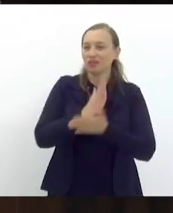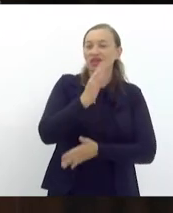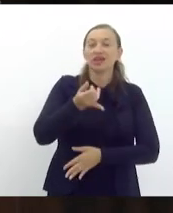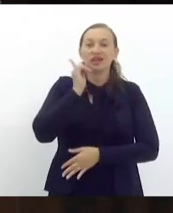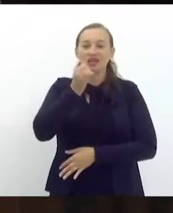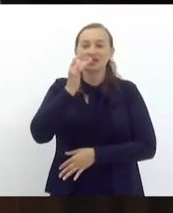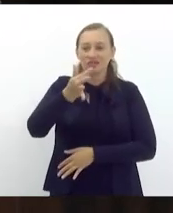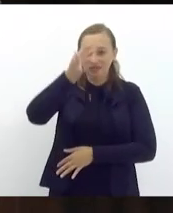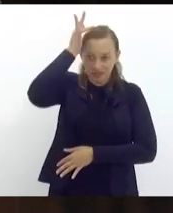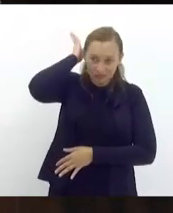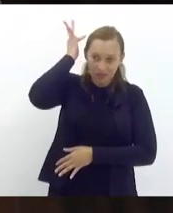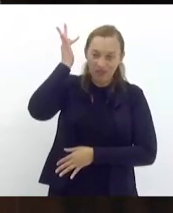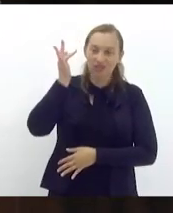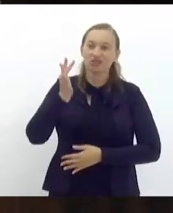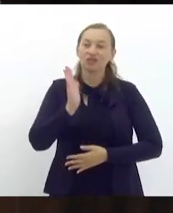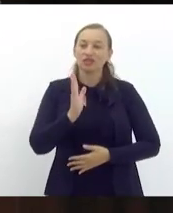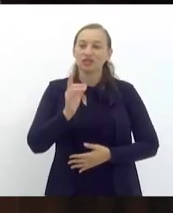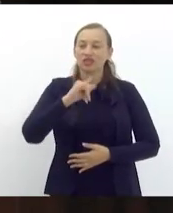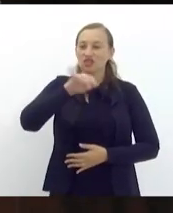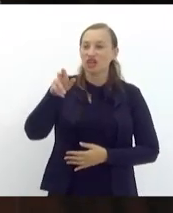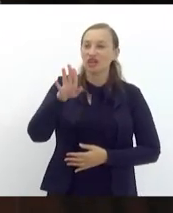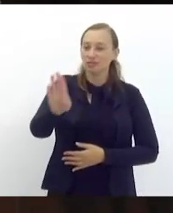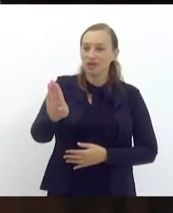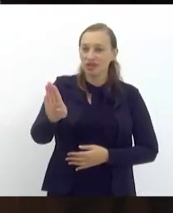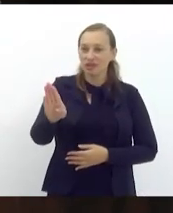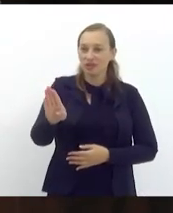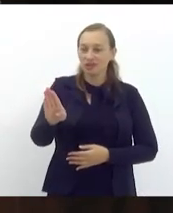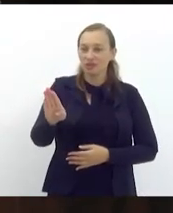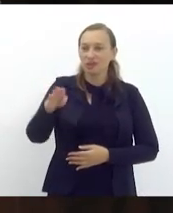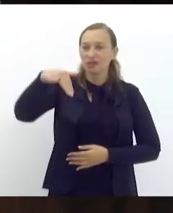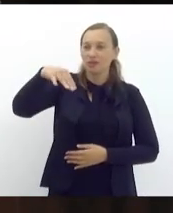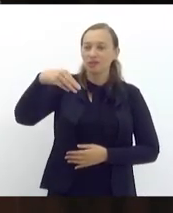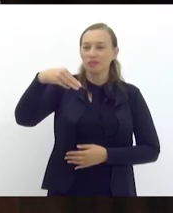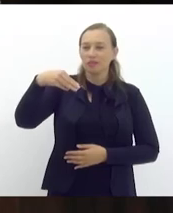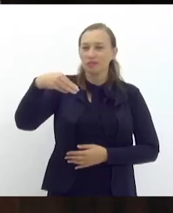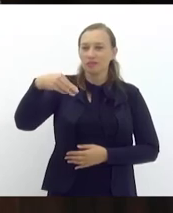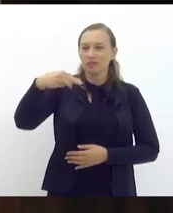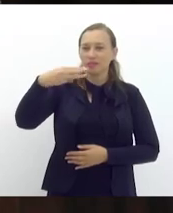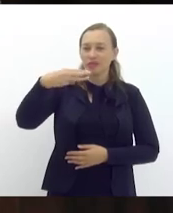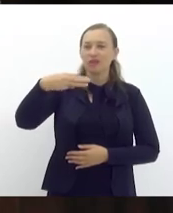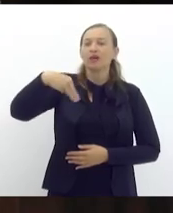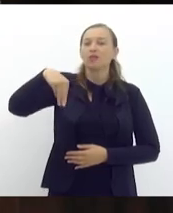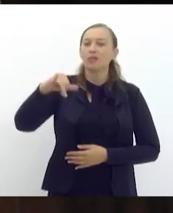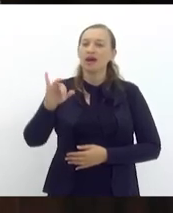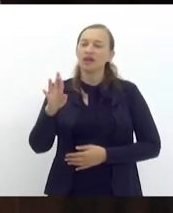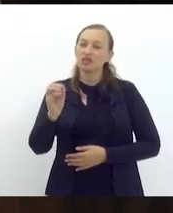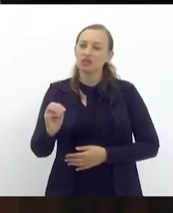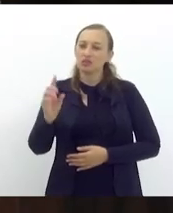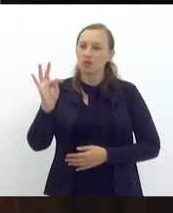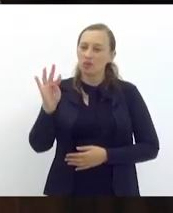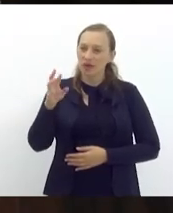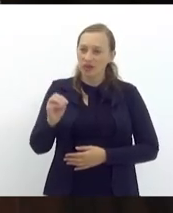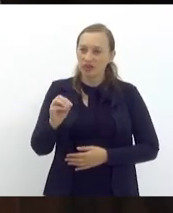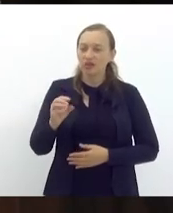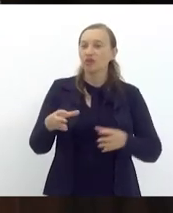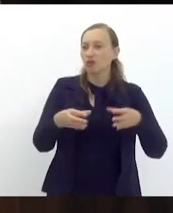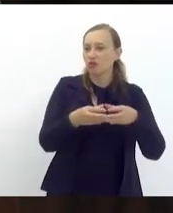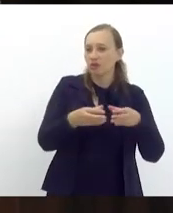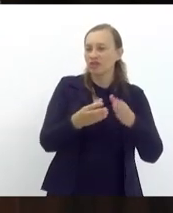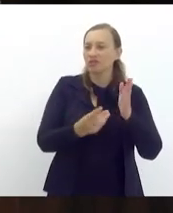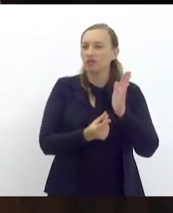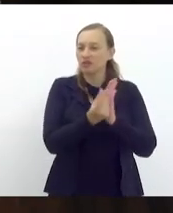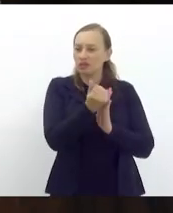Fred Pacheco Jair Bittencourt Márcio Márcio Clalberto pendente de parecer da comissão de